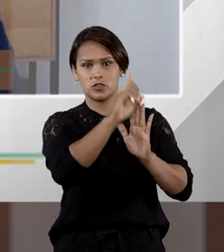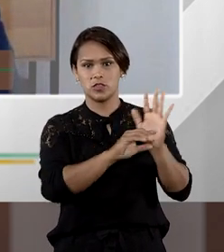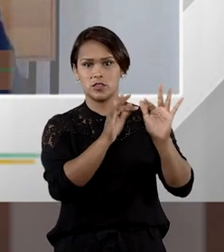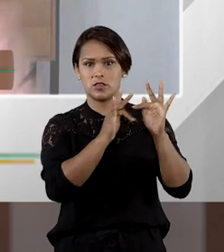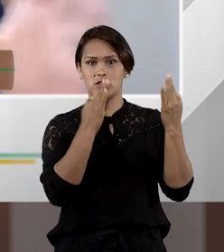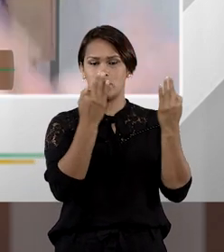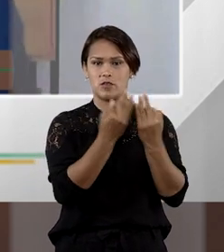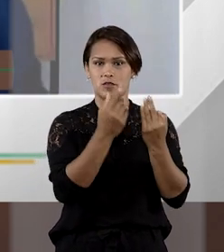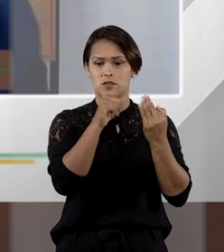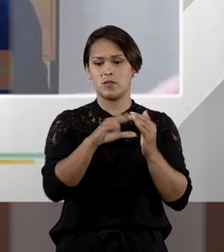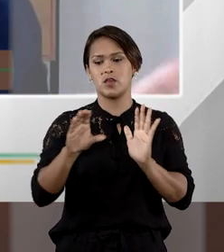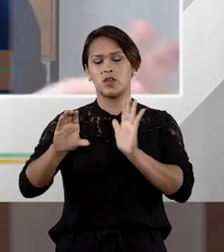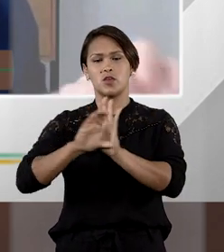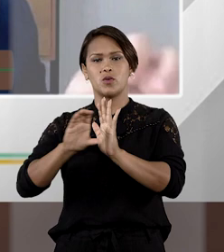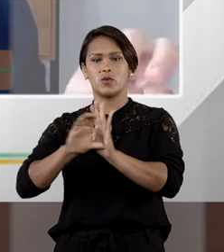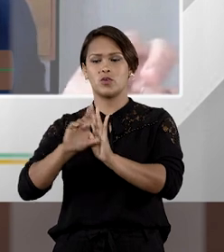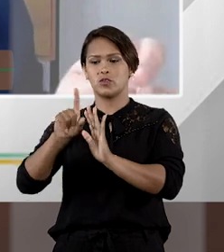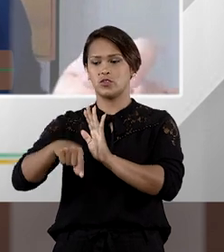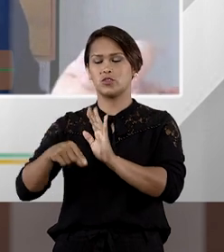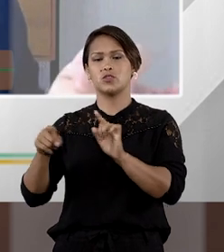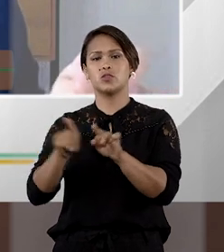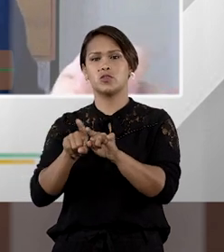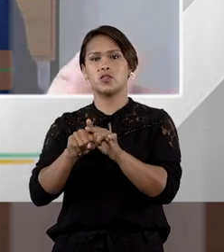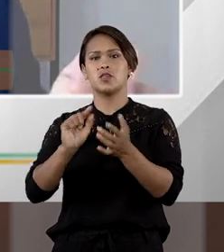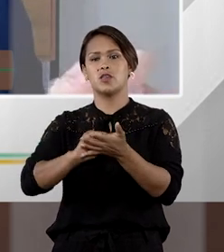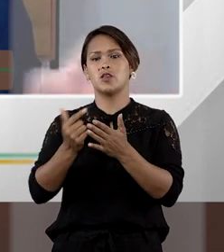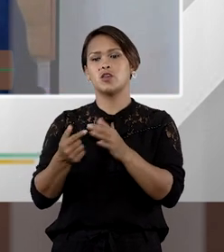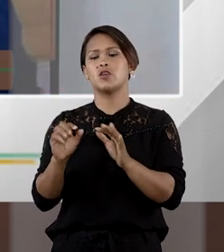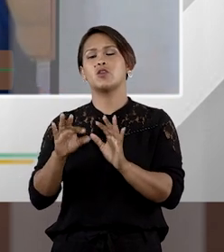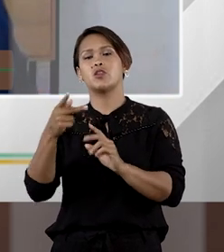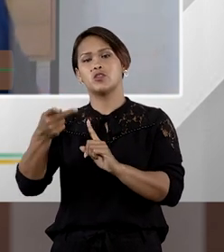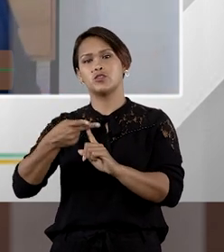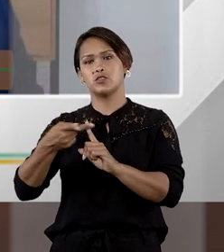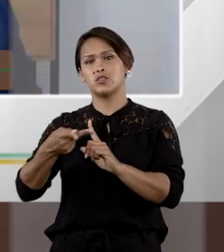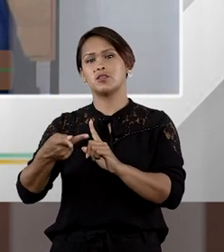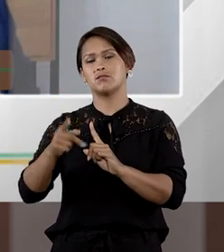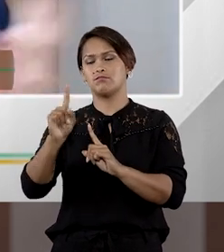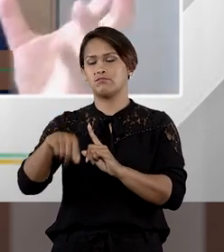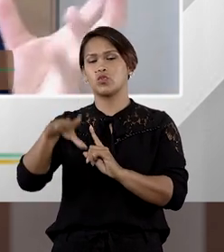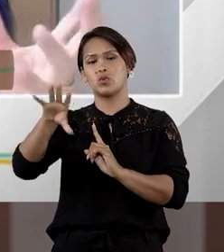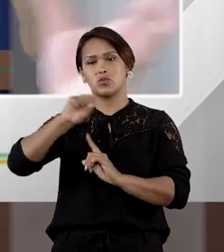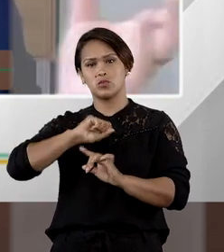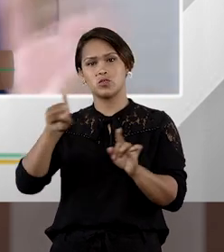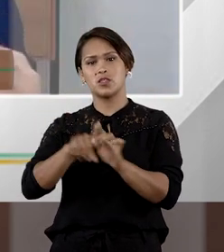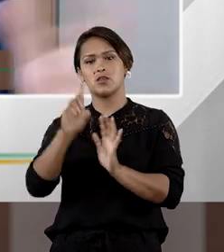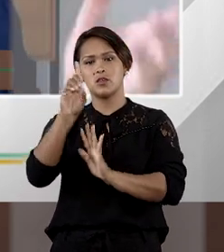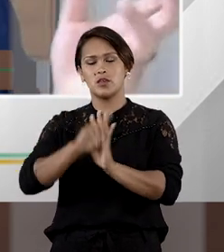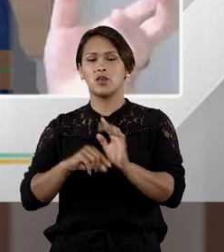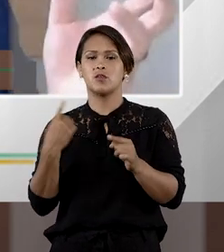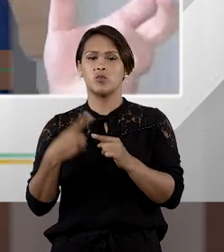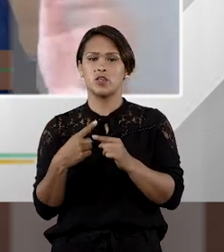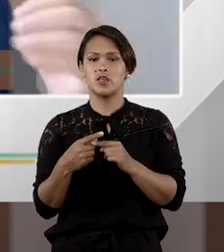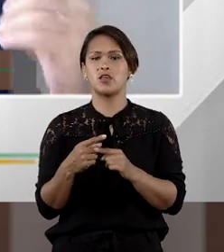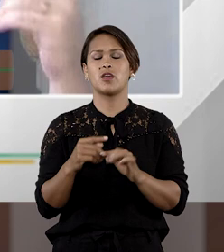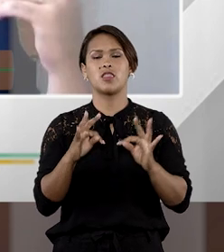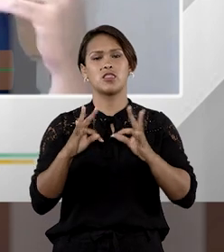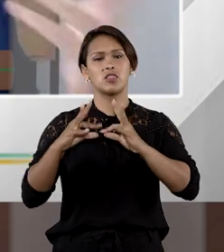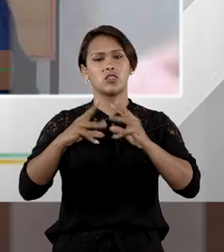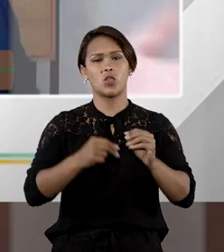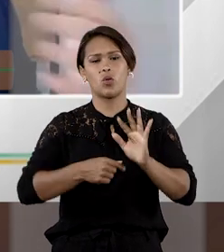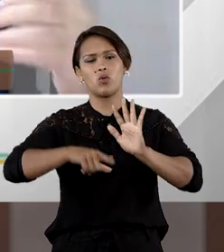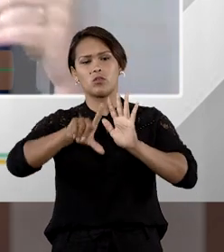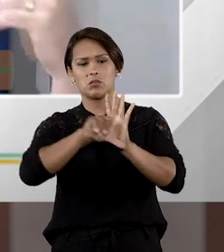família e o Código de Processo Civil e o livro de direito do consumidor, né? Porque, afinal de contas, existe toda